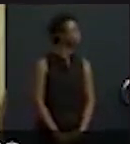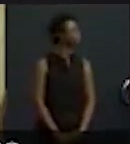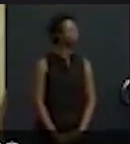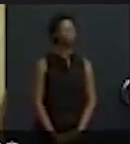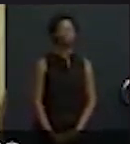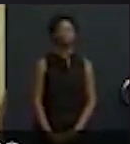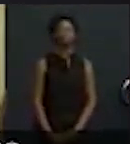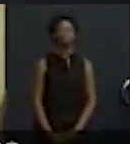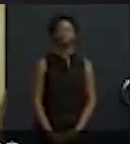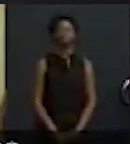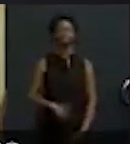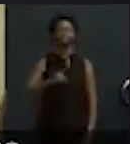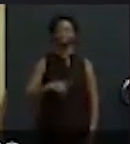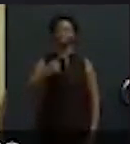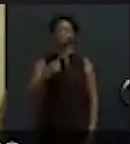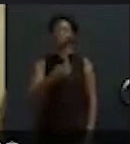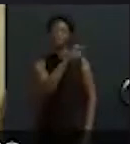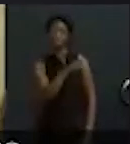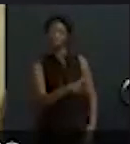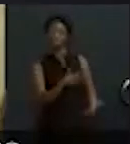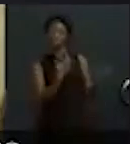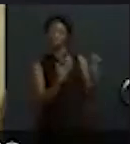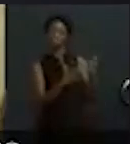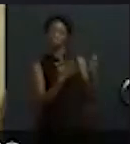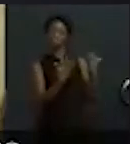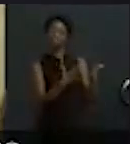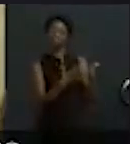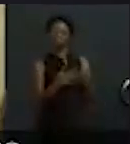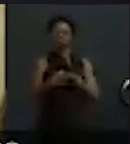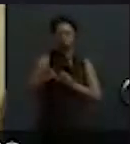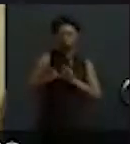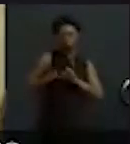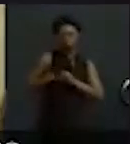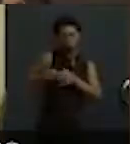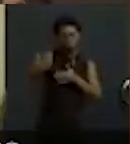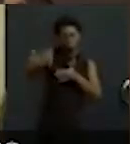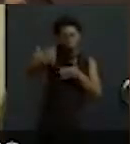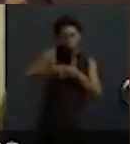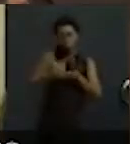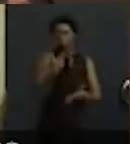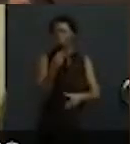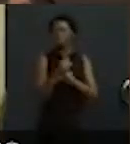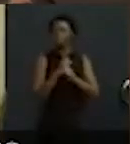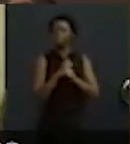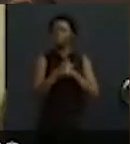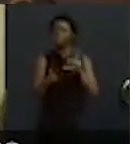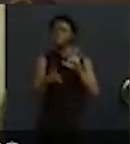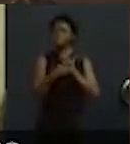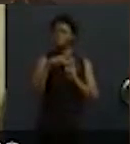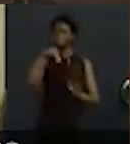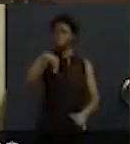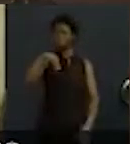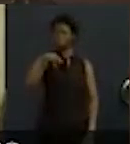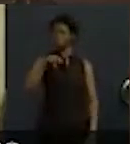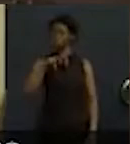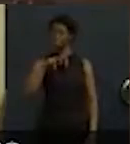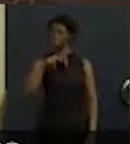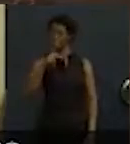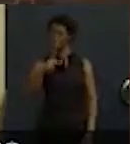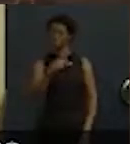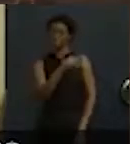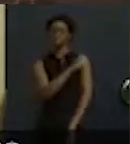Nosso próximo homenageado tem construído ao longo dos 20 anos como membro do Ministério Público do Estado do Rio de